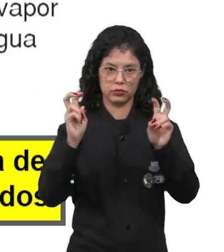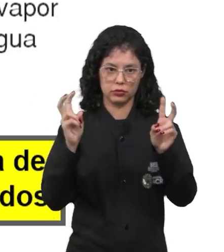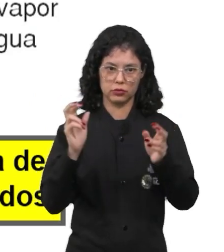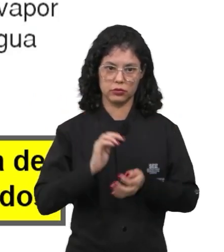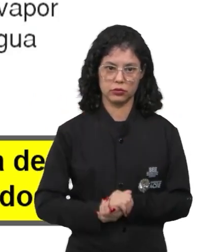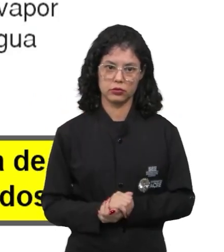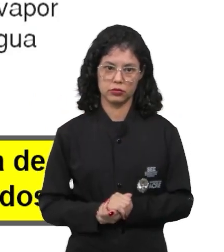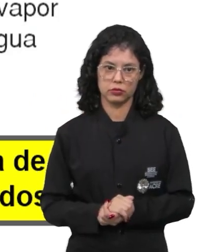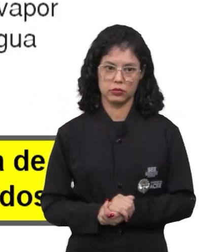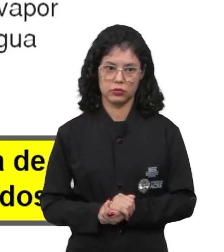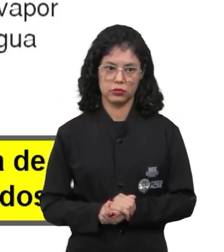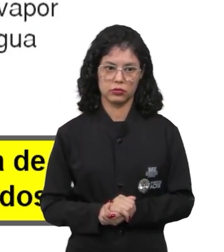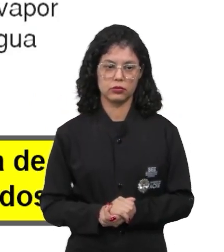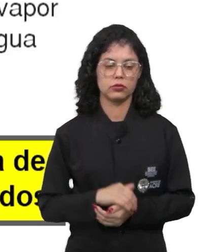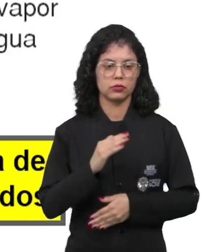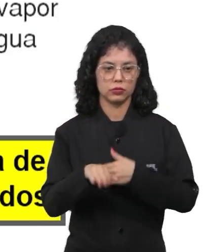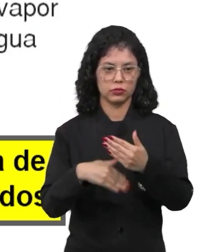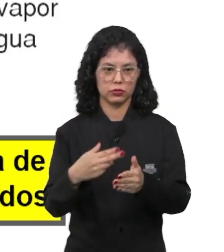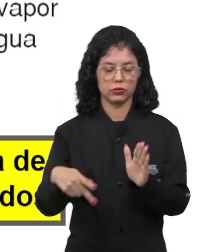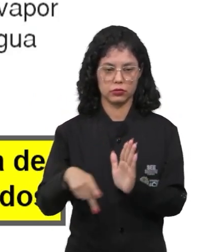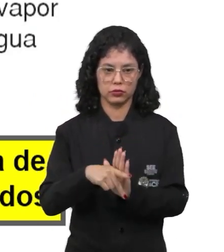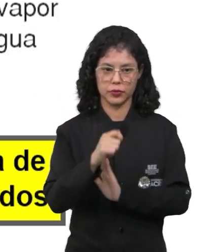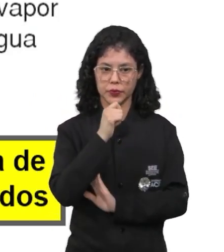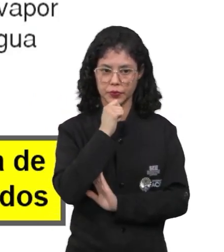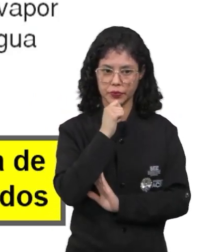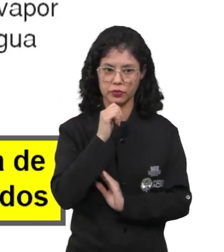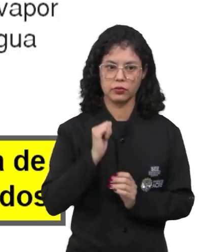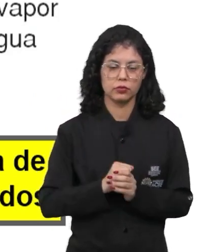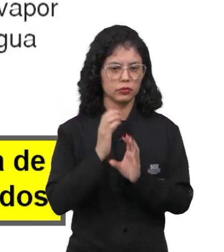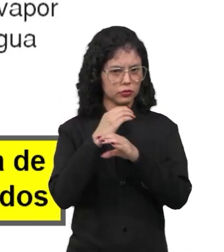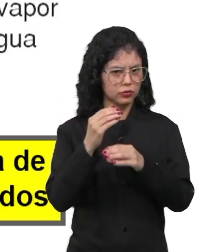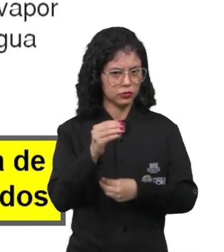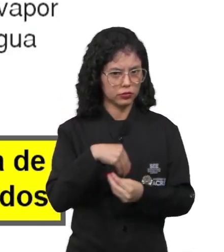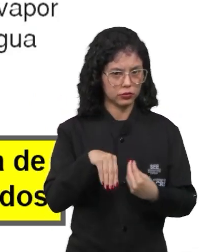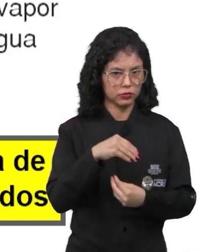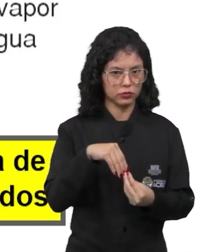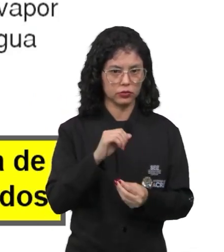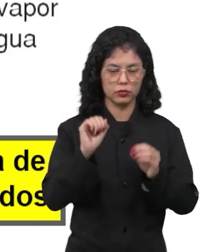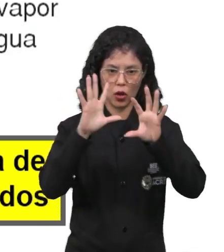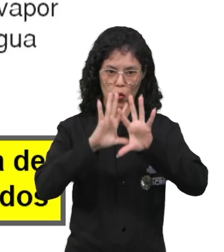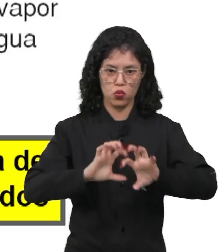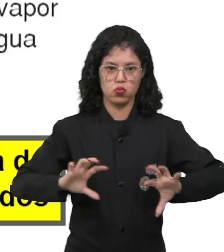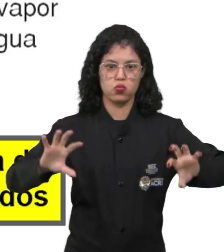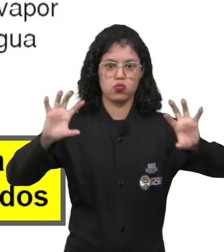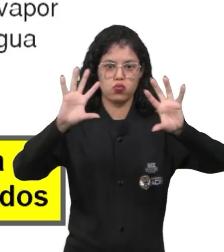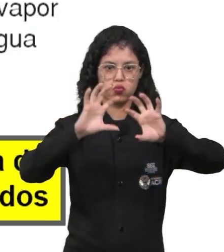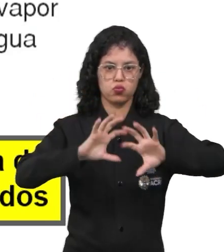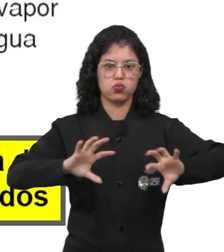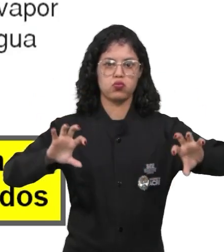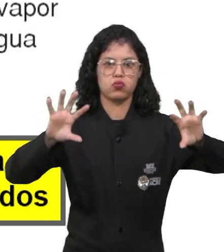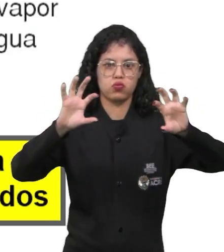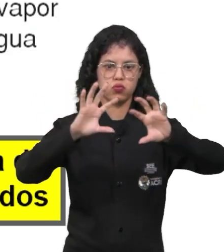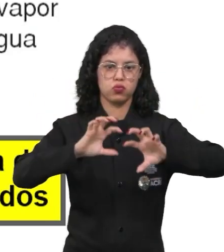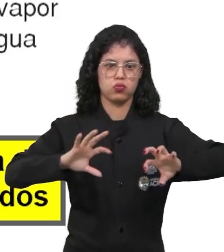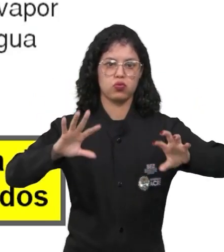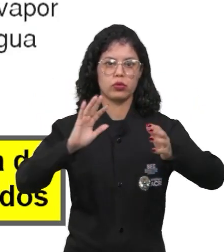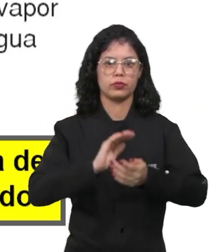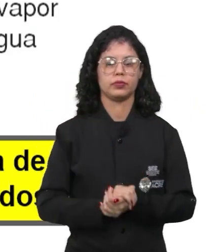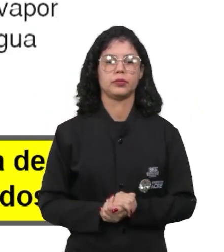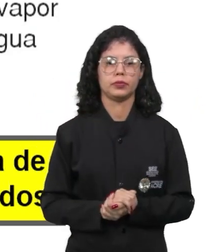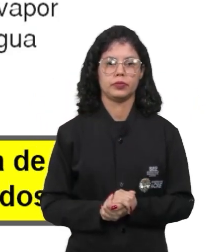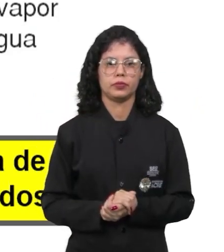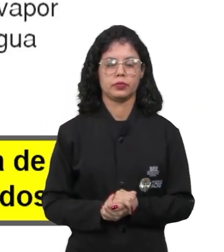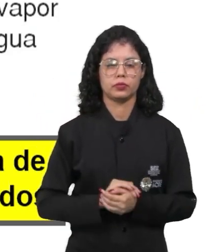Então, eles fizeram todo esse processo ali em laboratório, né, misturando ali os gases, que eram os gases que estavam presentes ali